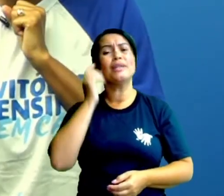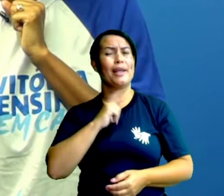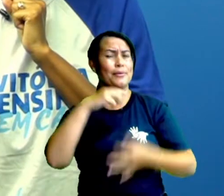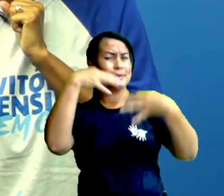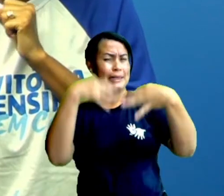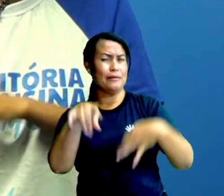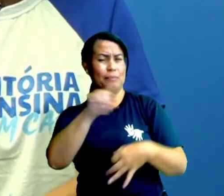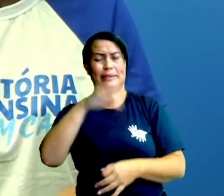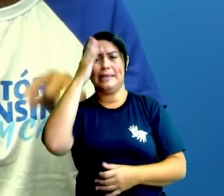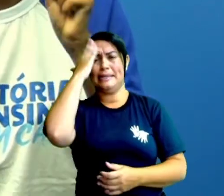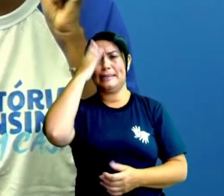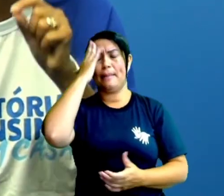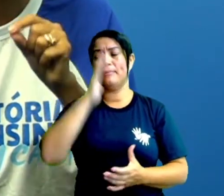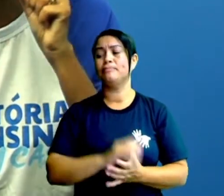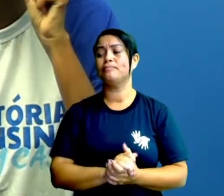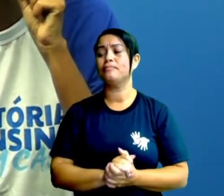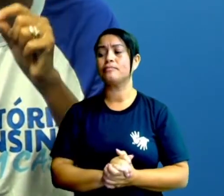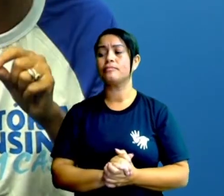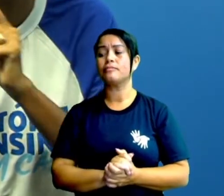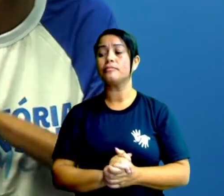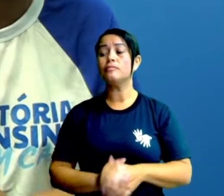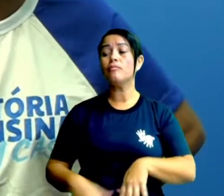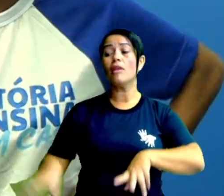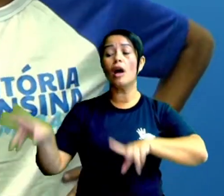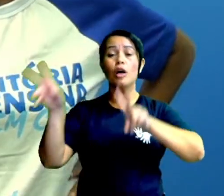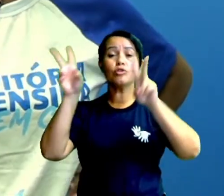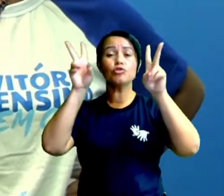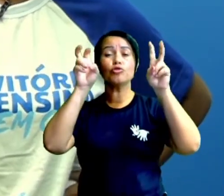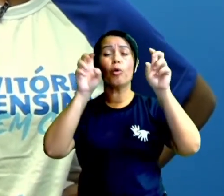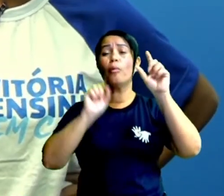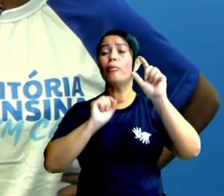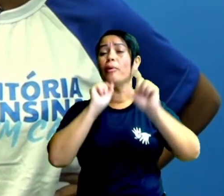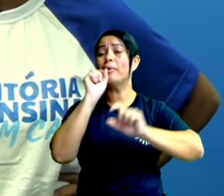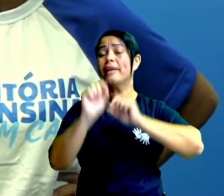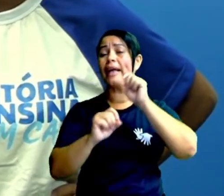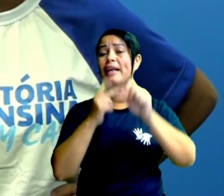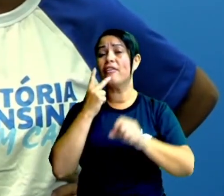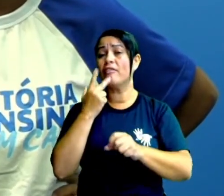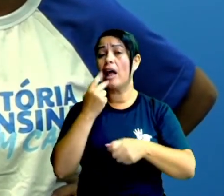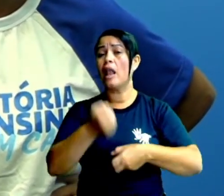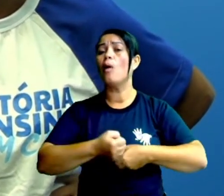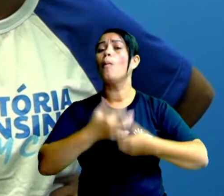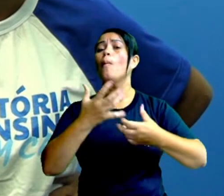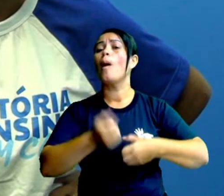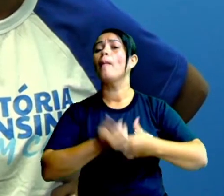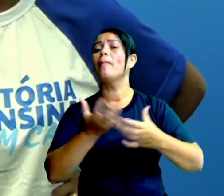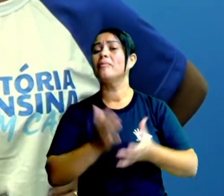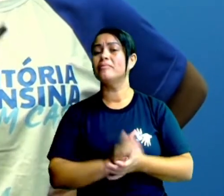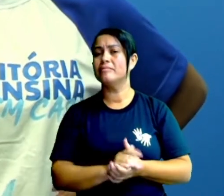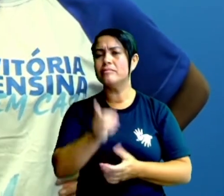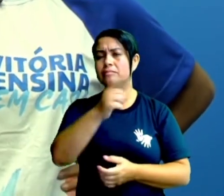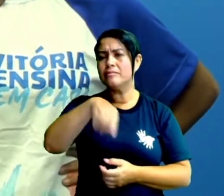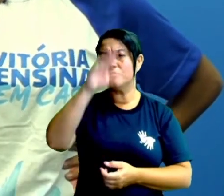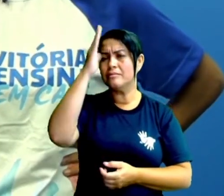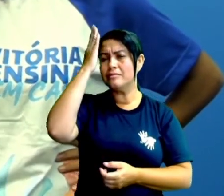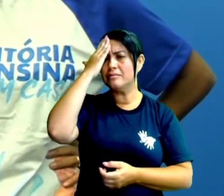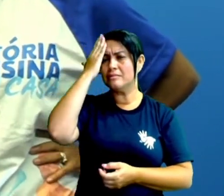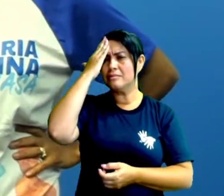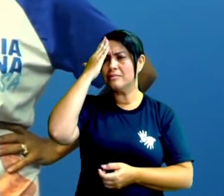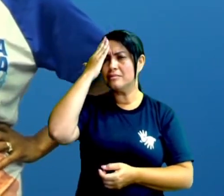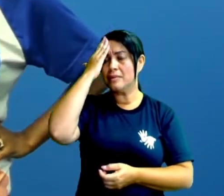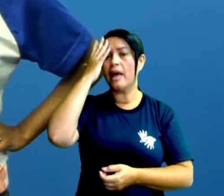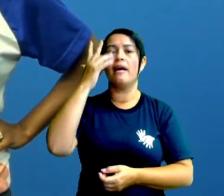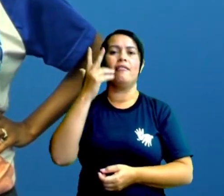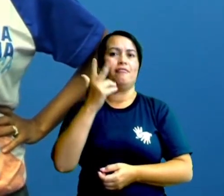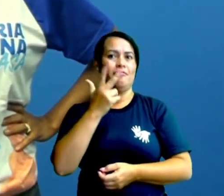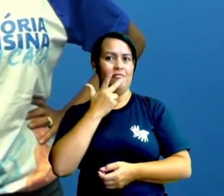tenho certeza que vocês sabem sobre e fala um poema quem aí sabe e fala